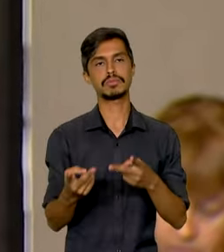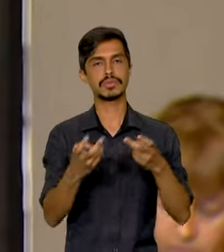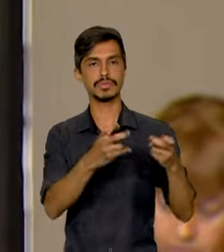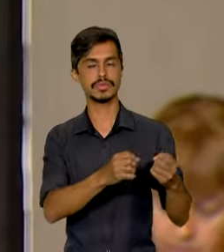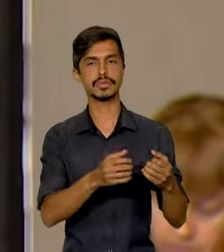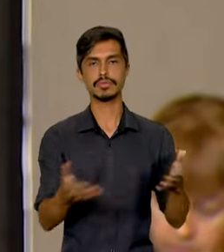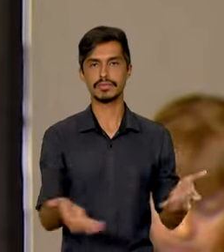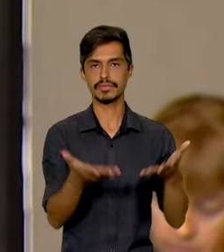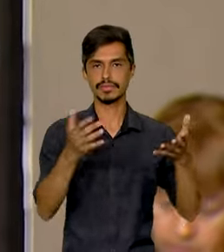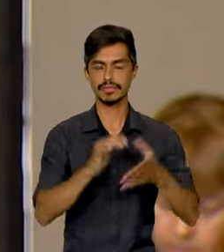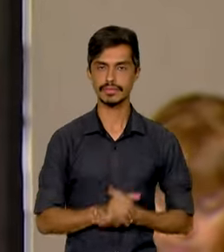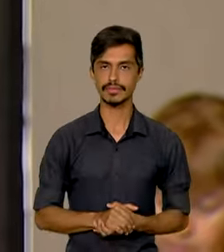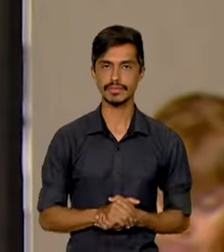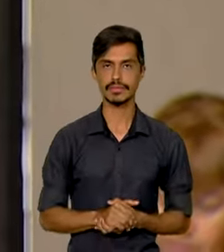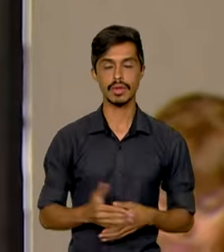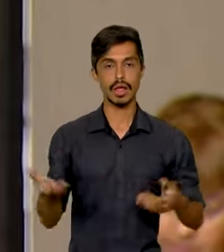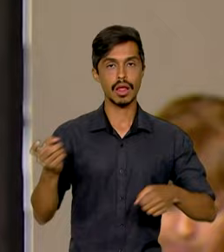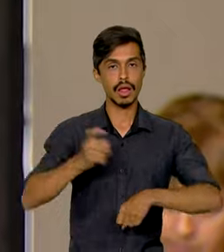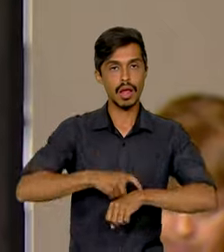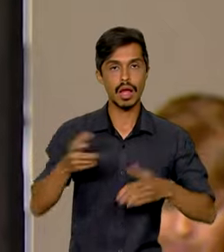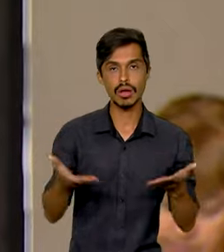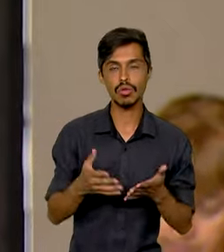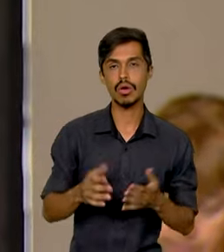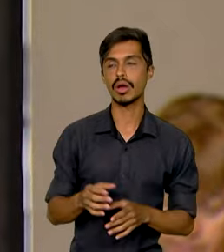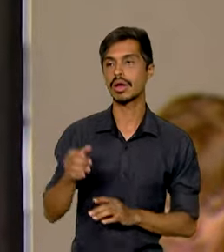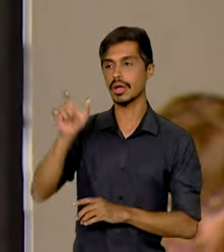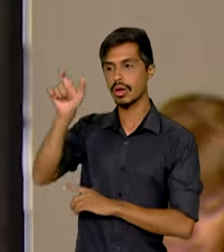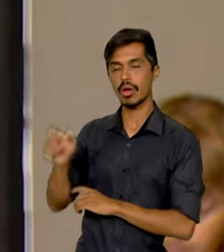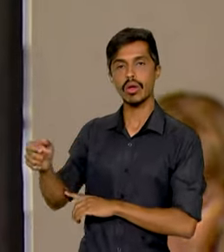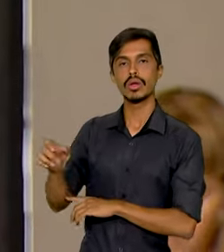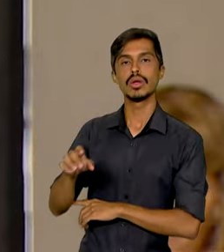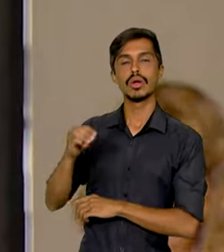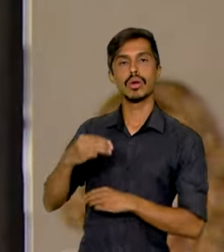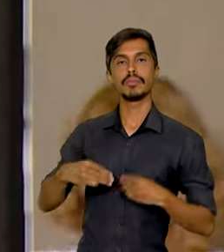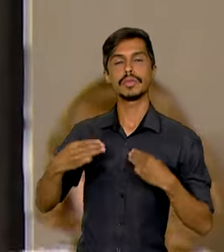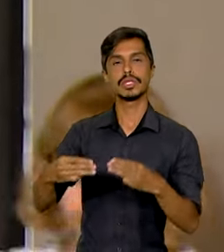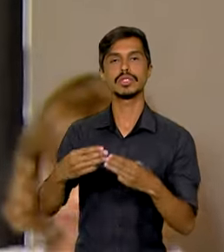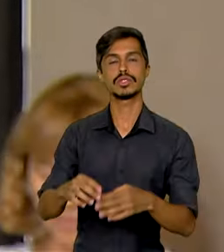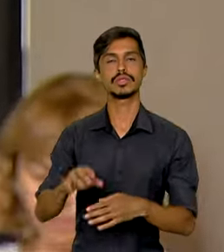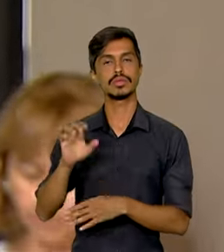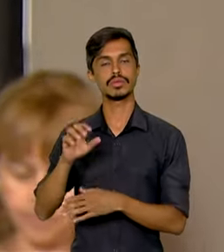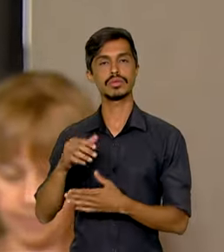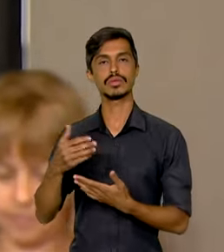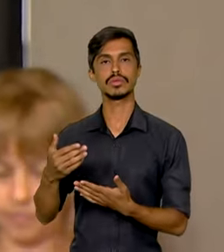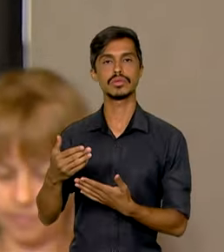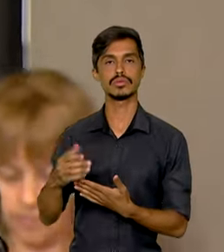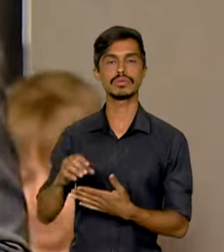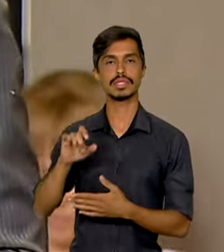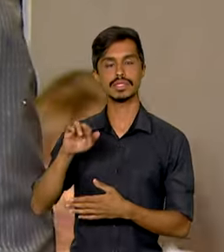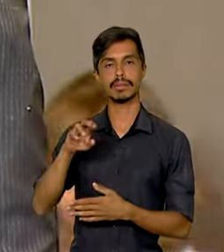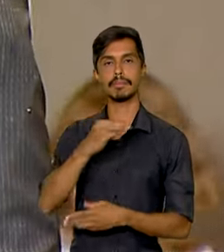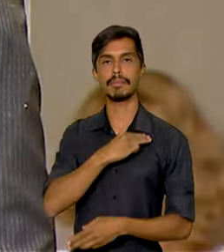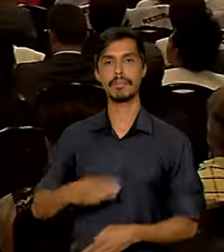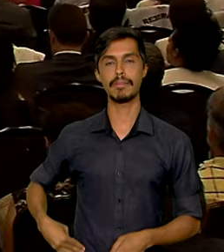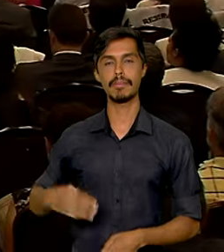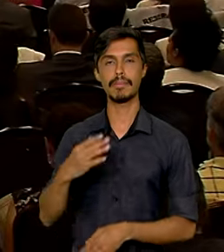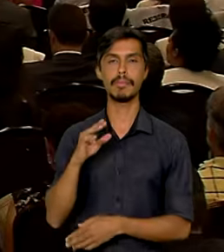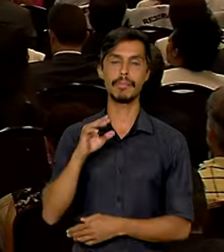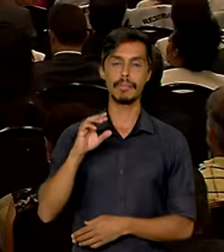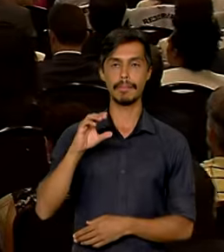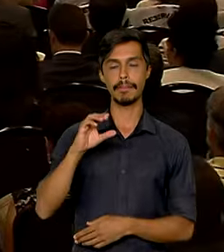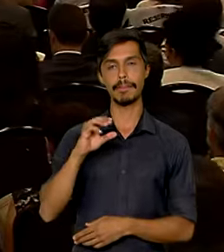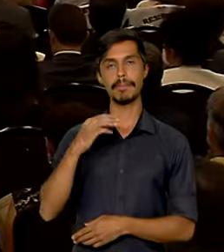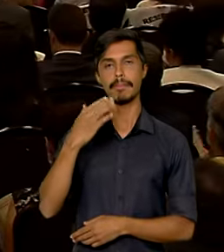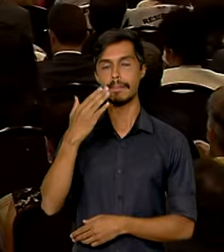reconhecidas. Neste momento, ouviremos o ministro de Estado-chefe da SECOM, Paraná, Paulo Pimenta.